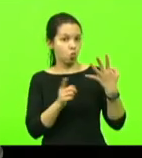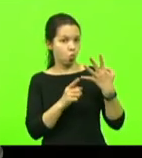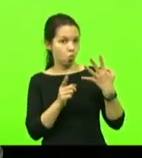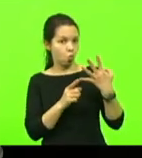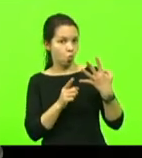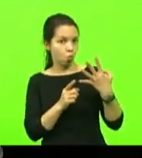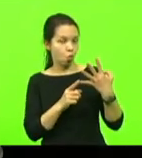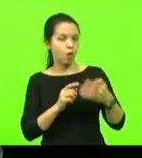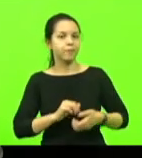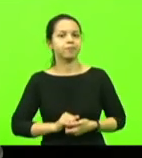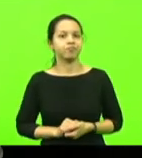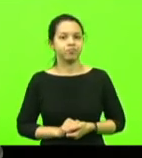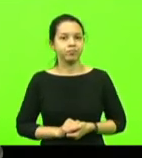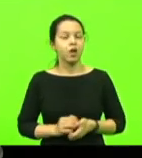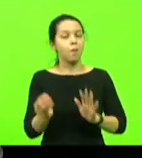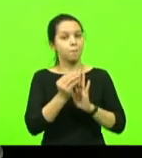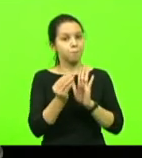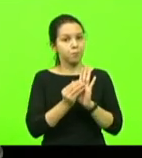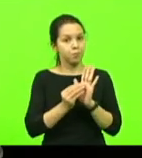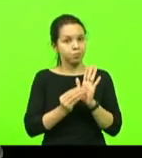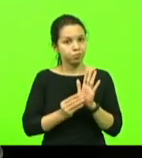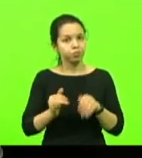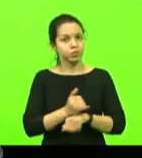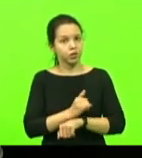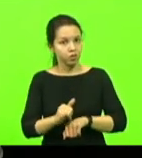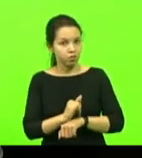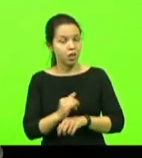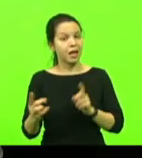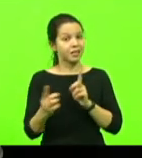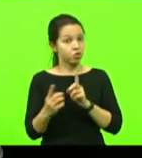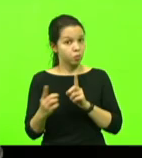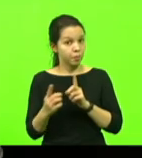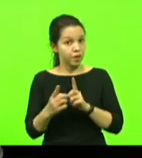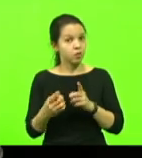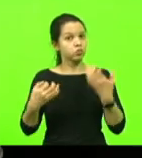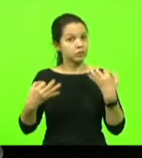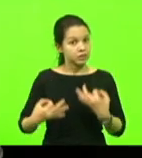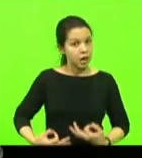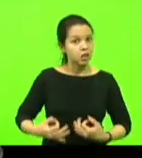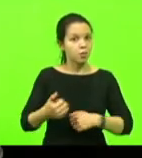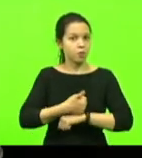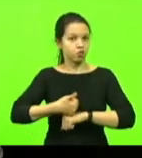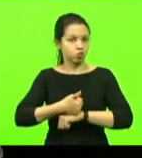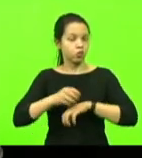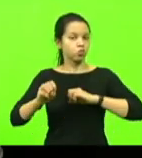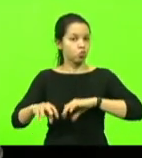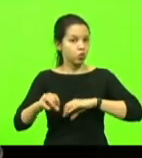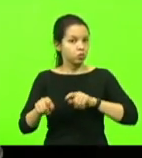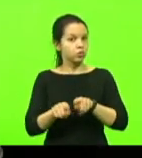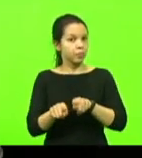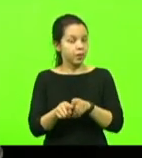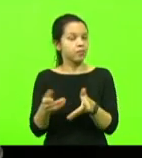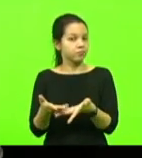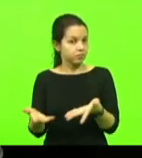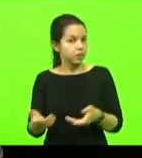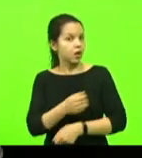prever medidas que compreendam o atendimento adequado aos profissionais de educação e dos estudantes.